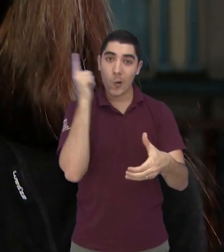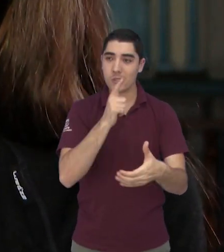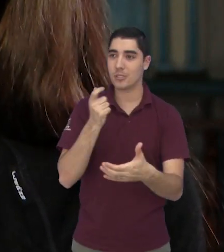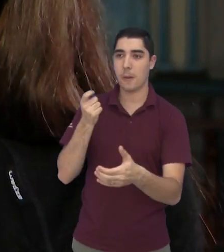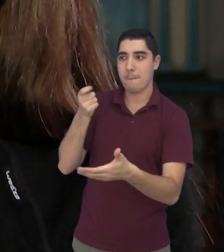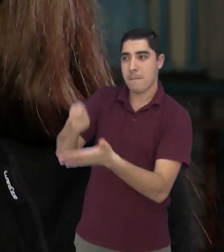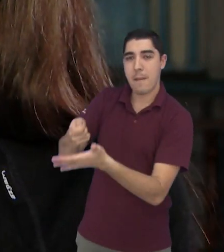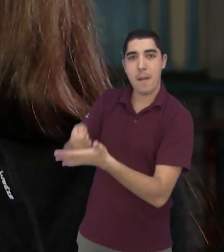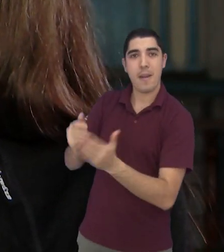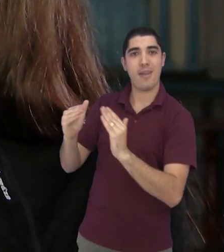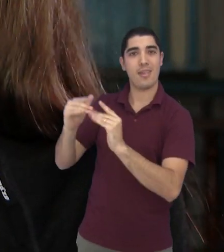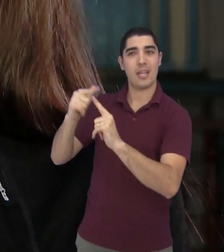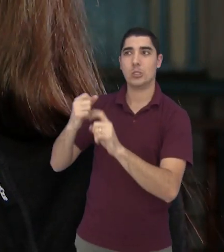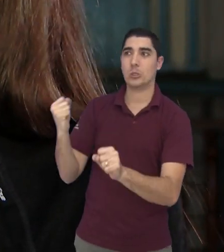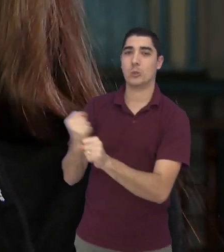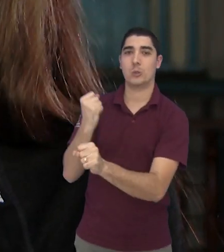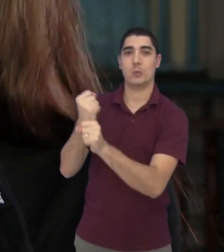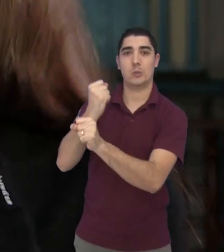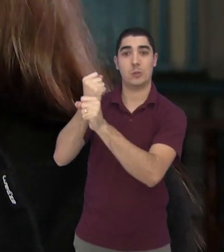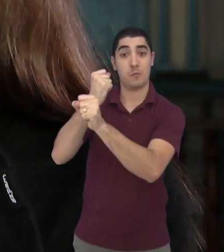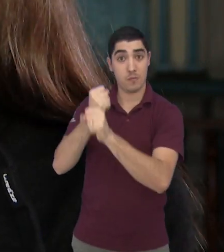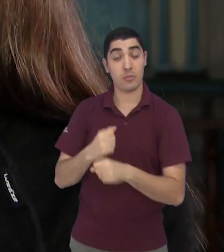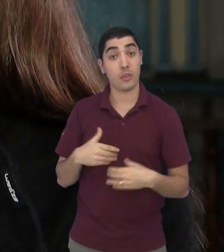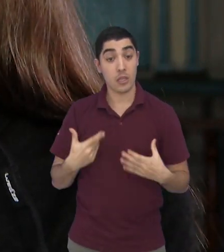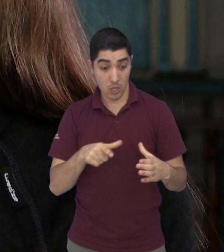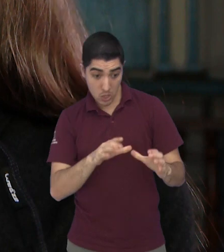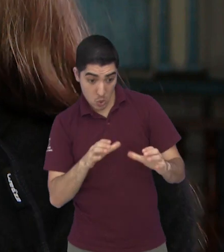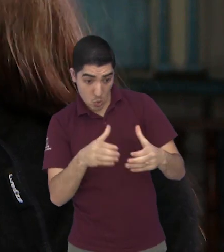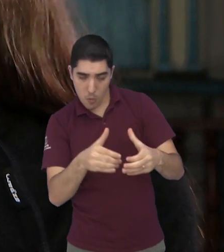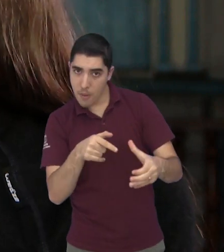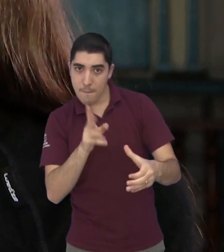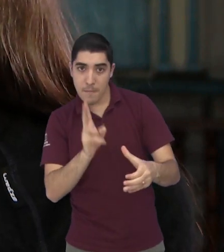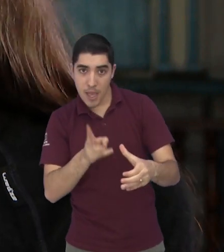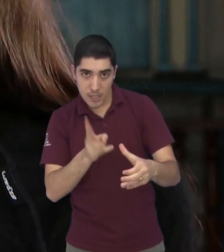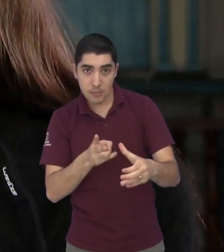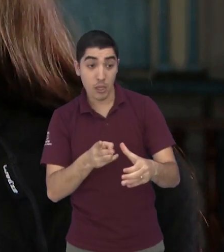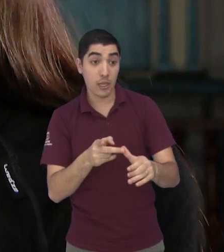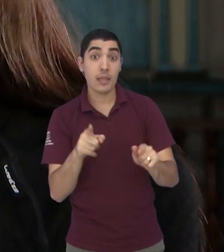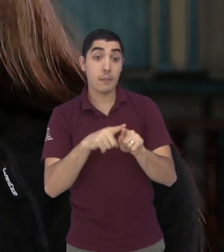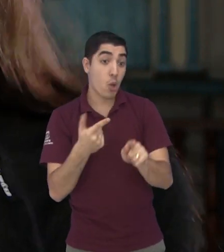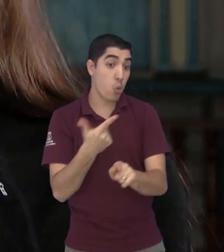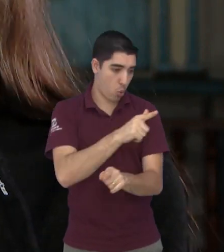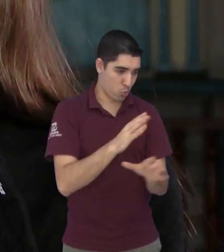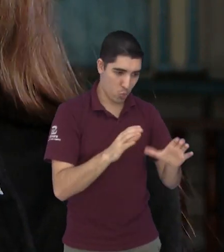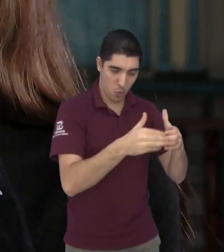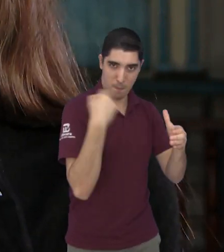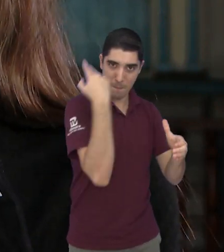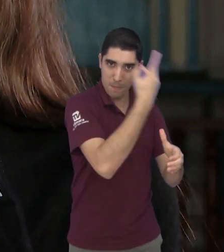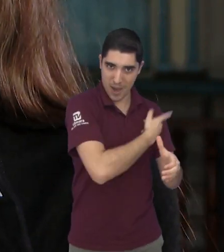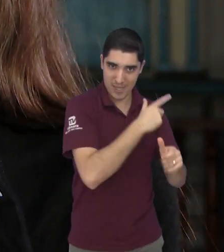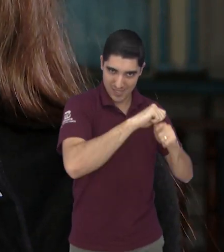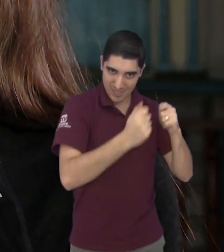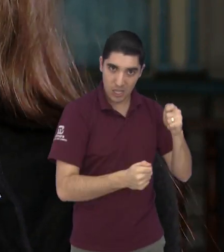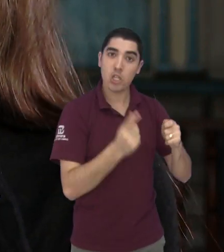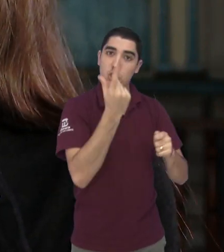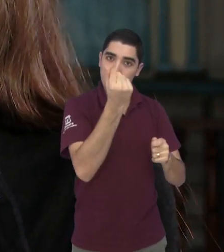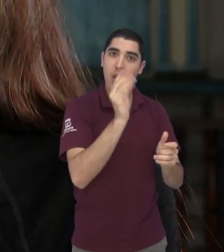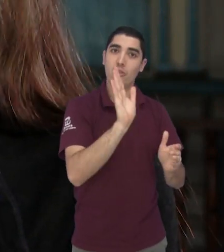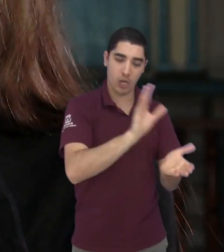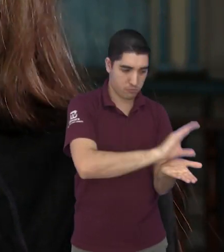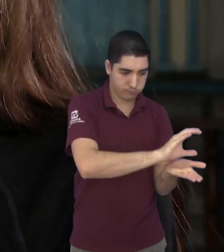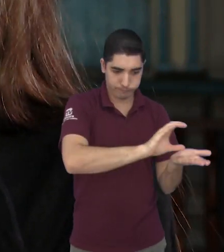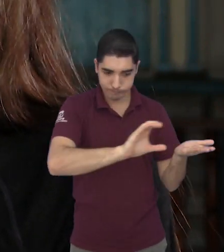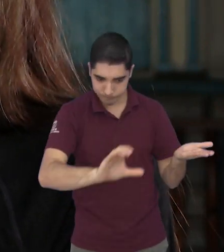no caso específico da São Benedito, a própria Irmandade de Nossa Senhora do Rosário encaminhou dinheiro para cá, né? Para